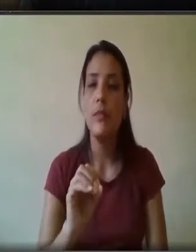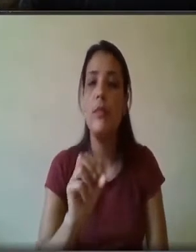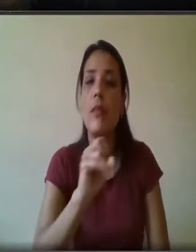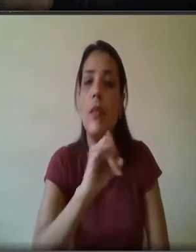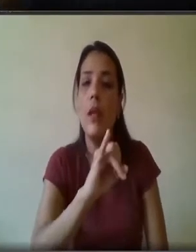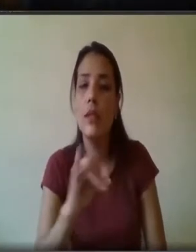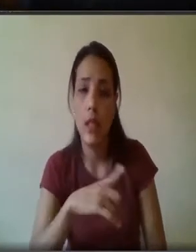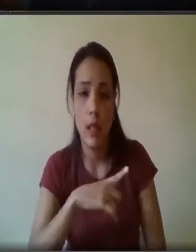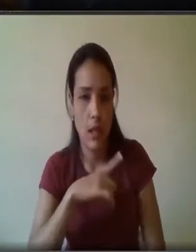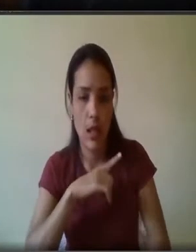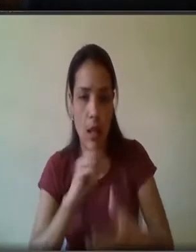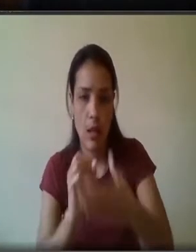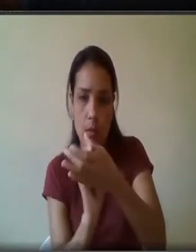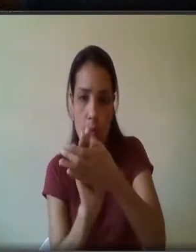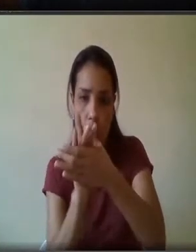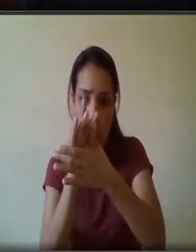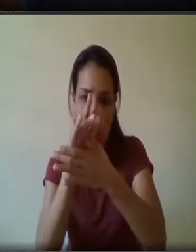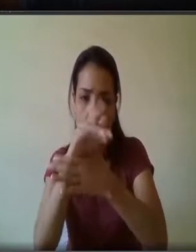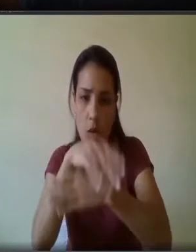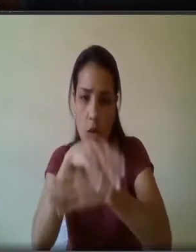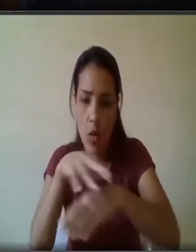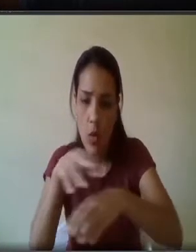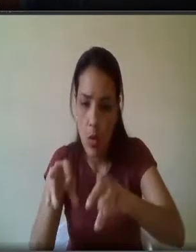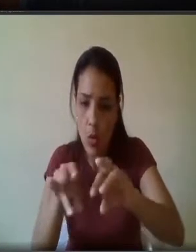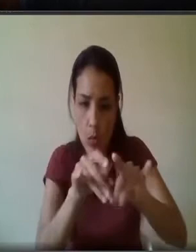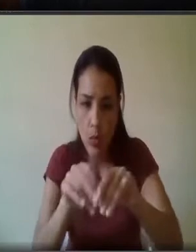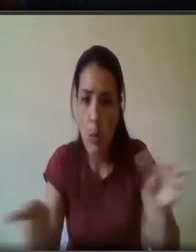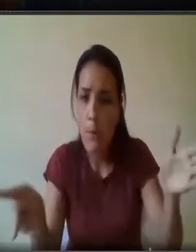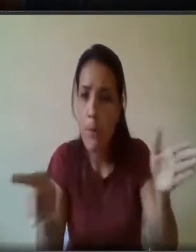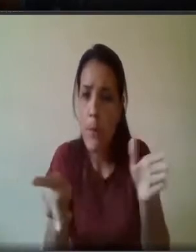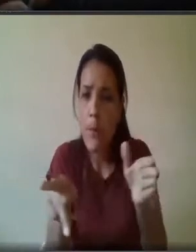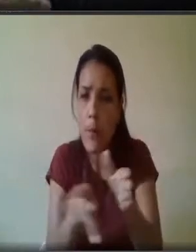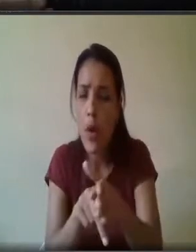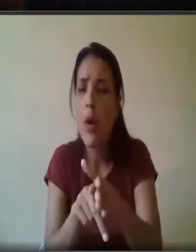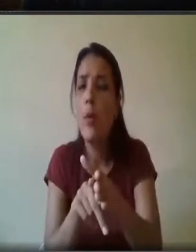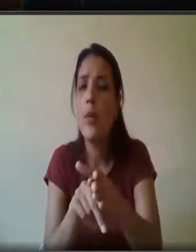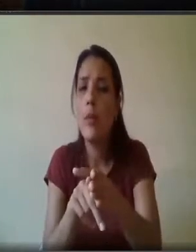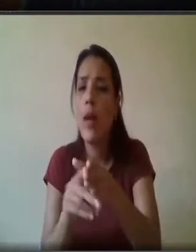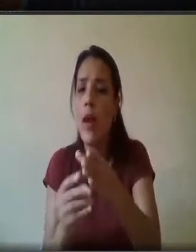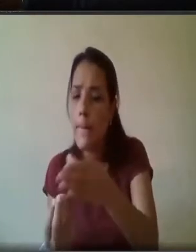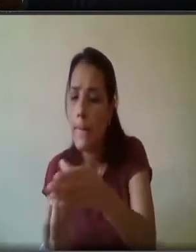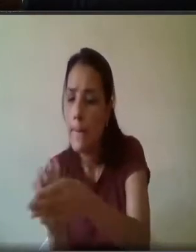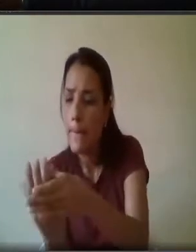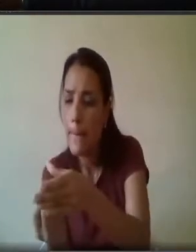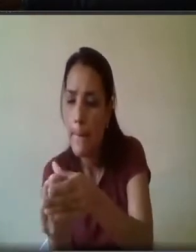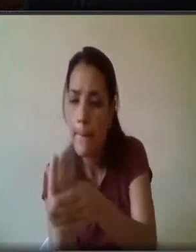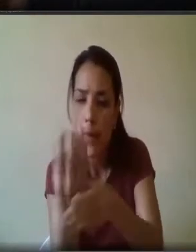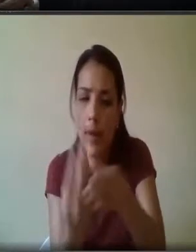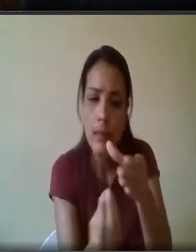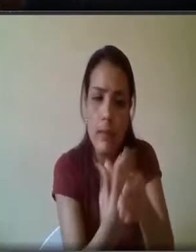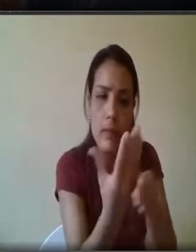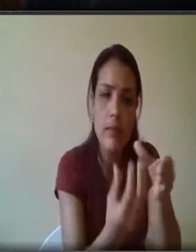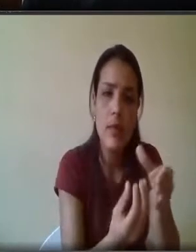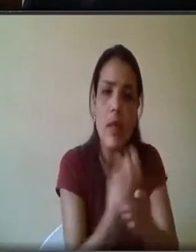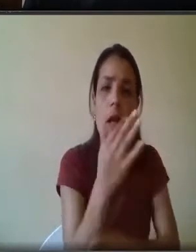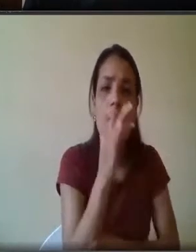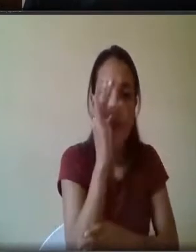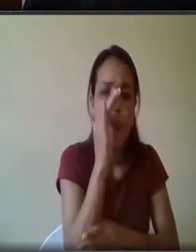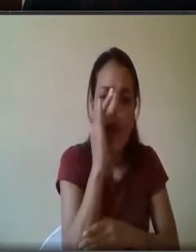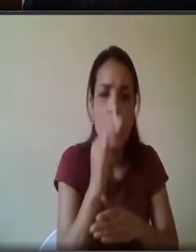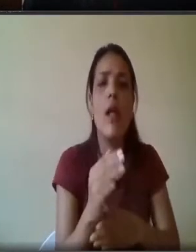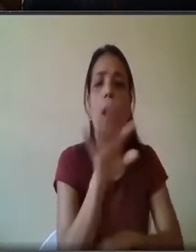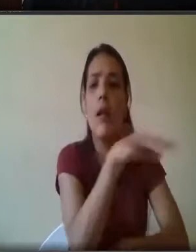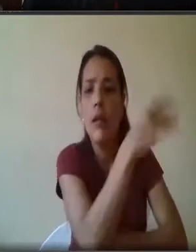torna potencialmente agrícola. E aí, Vale do Paraíba, Terra